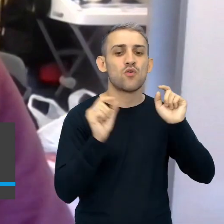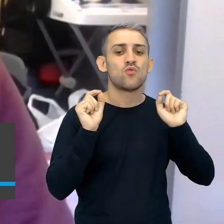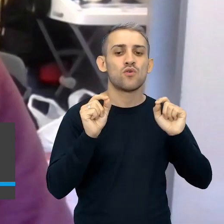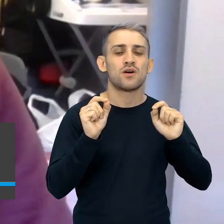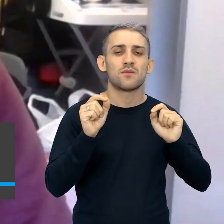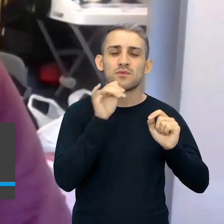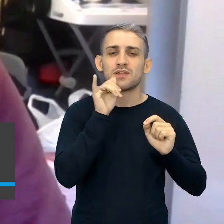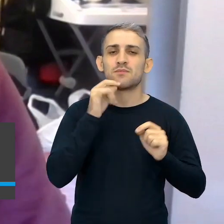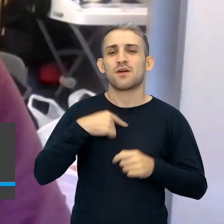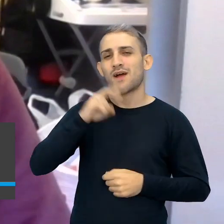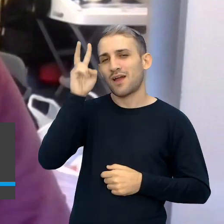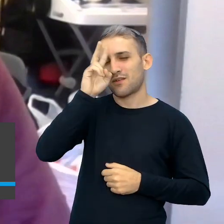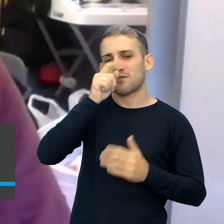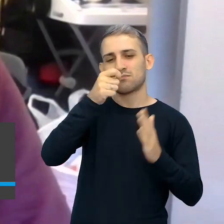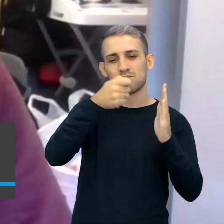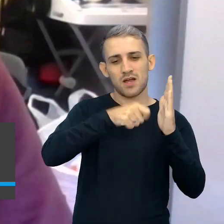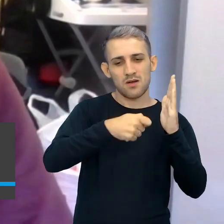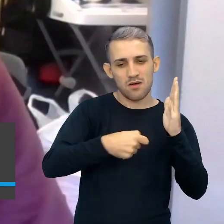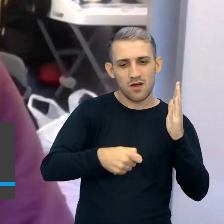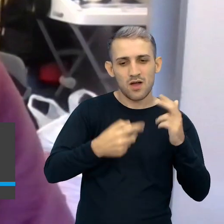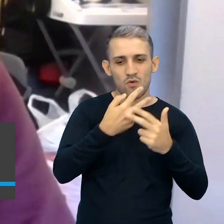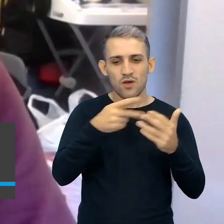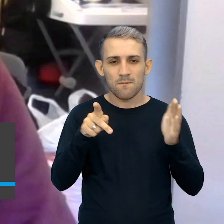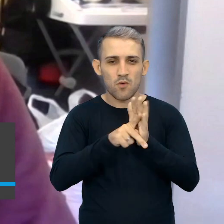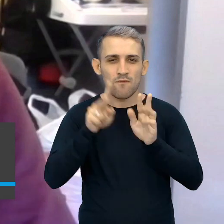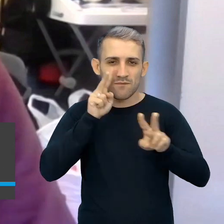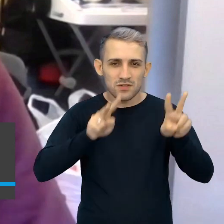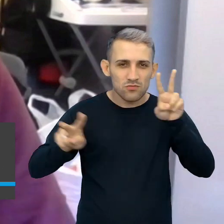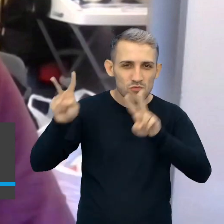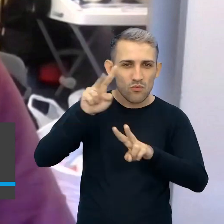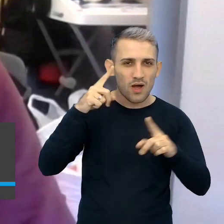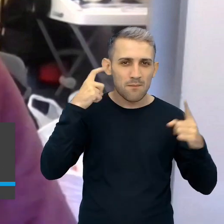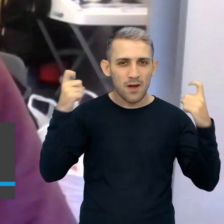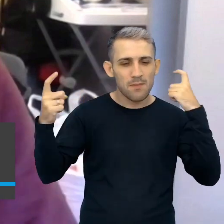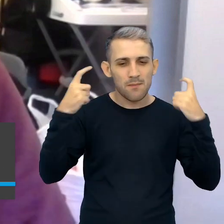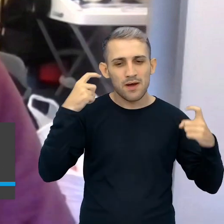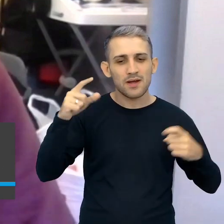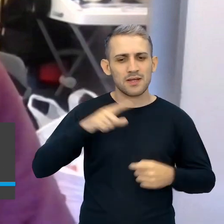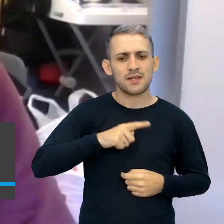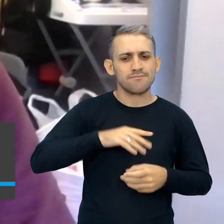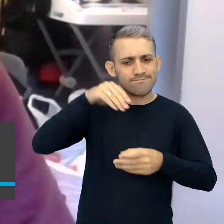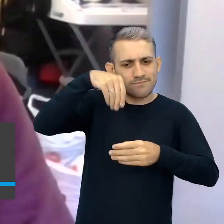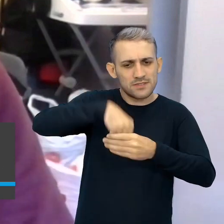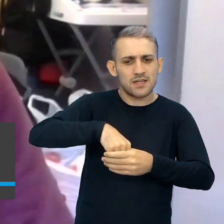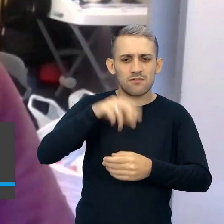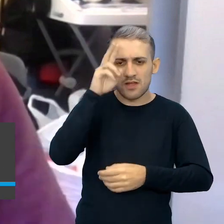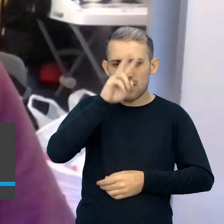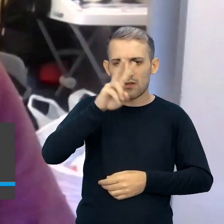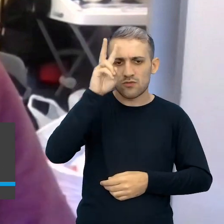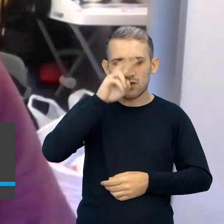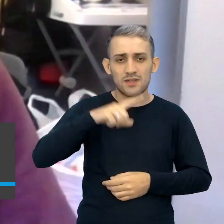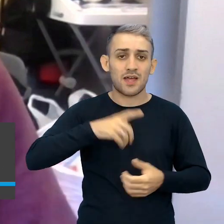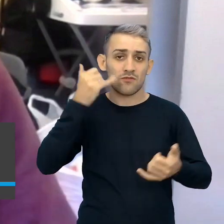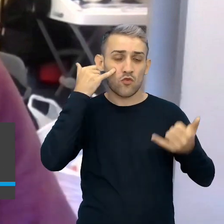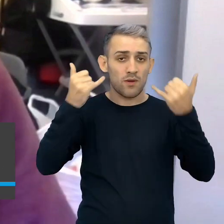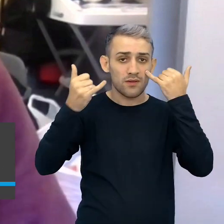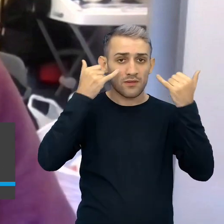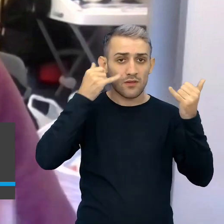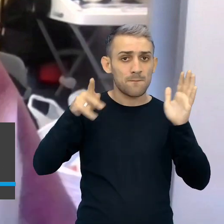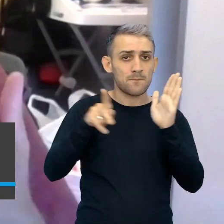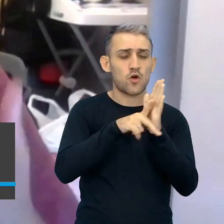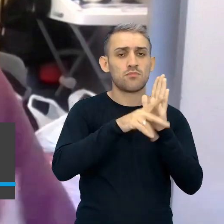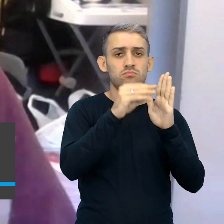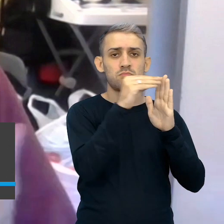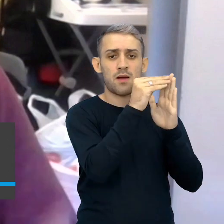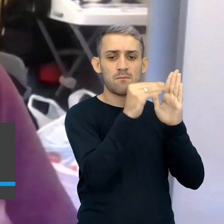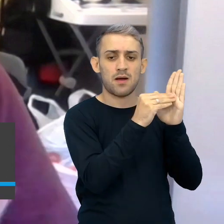eu escrevo a história, com os elementos visuais e sonoros que aparecem nessa história, e as informações estarão ali para